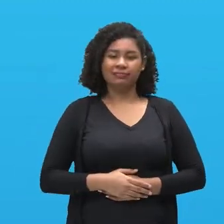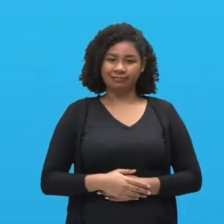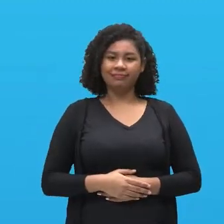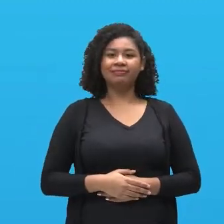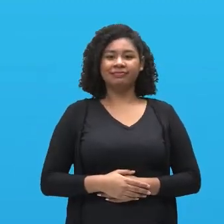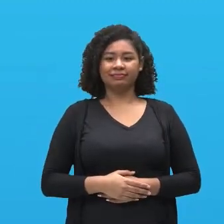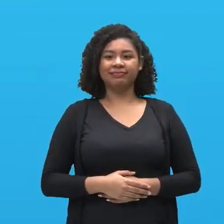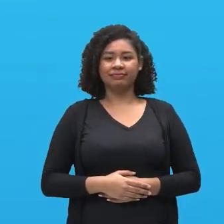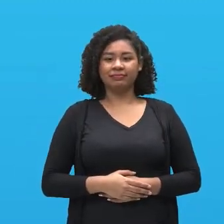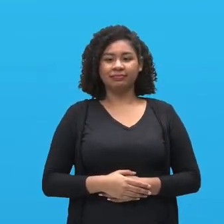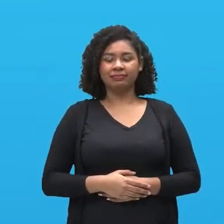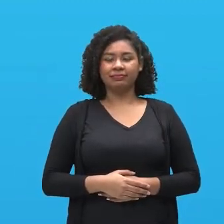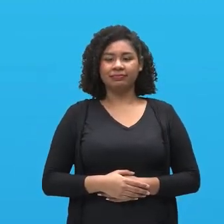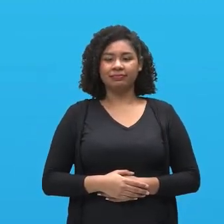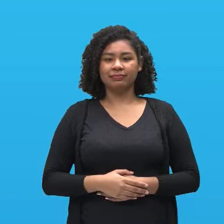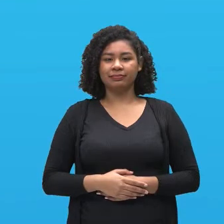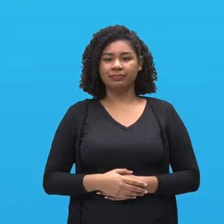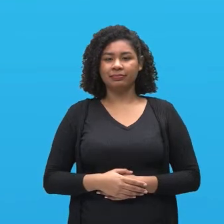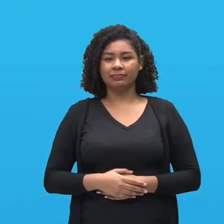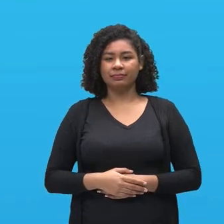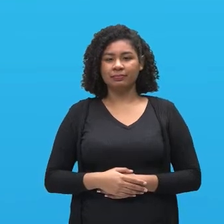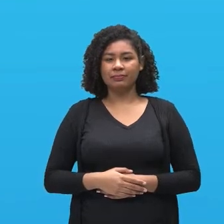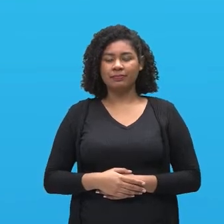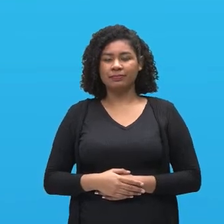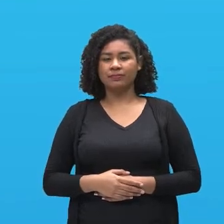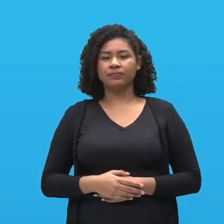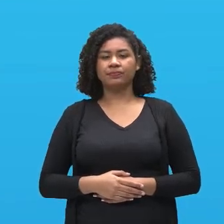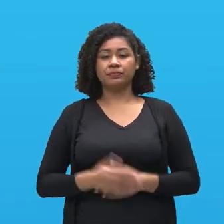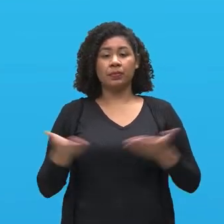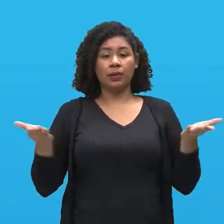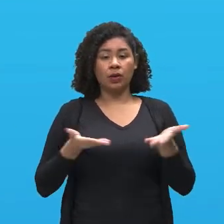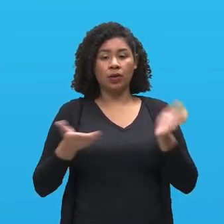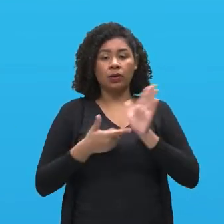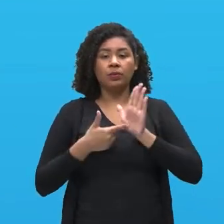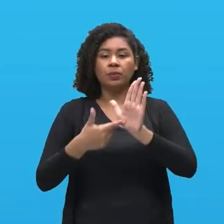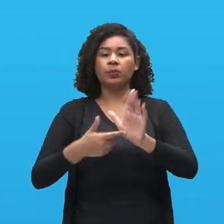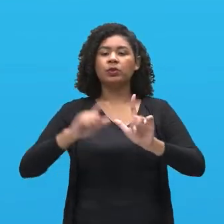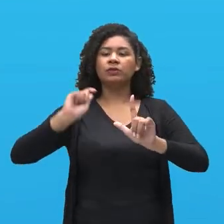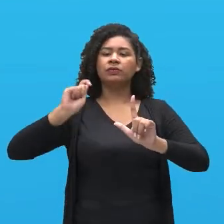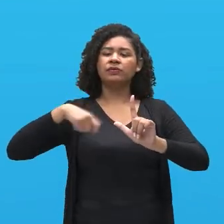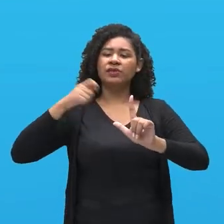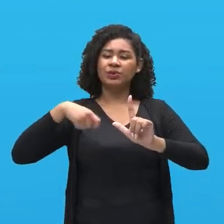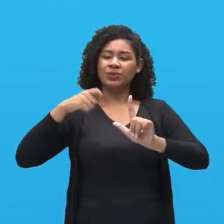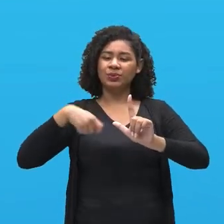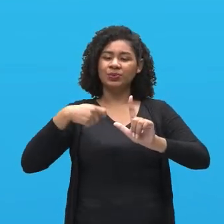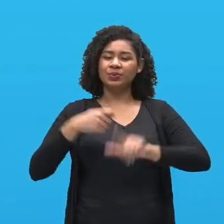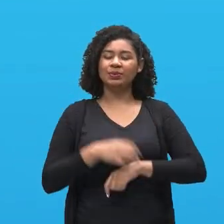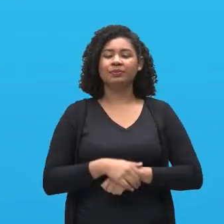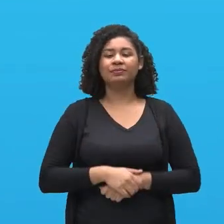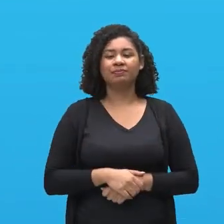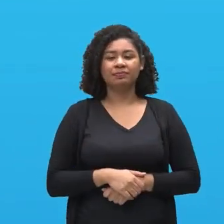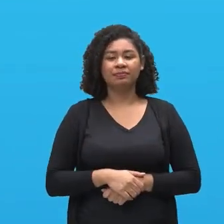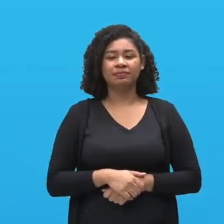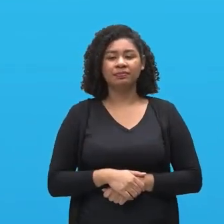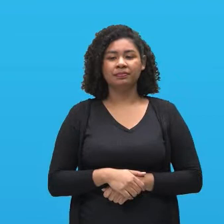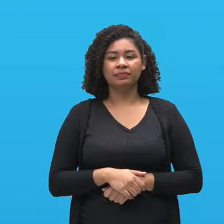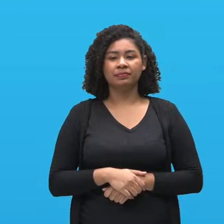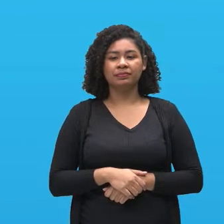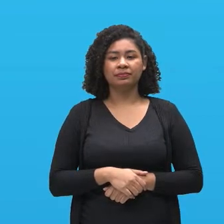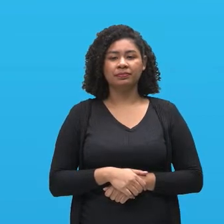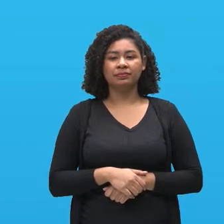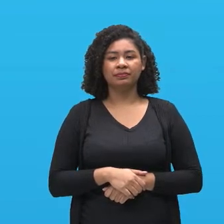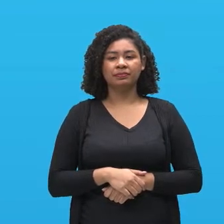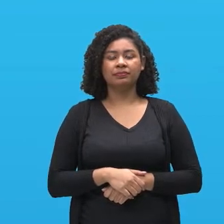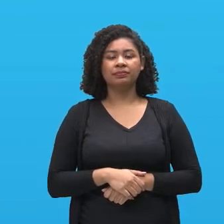ok? Então, agora a gente vai mostrar um vídeo para vocês, tá? Sobre